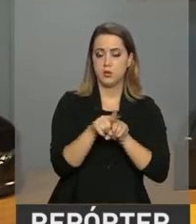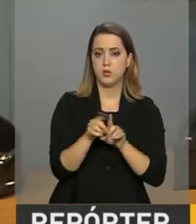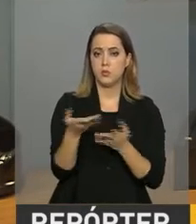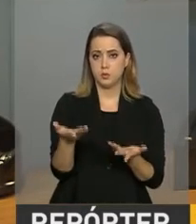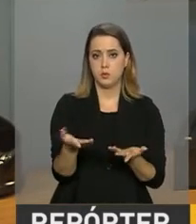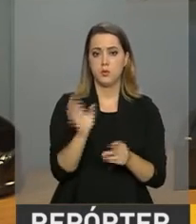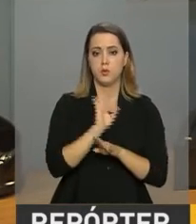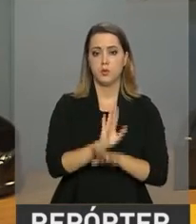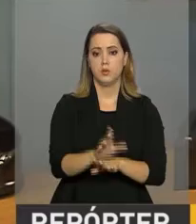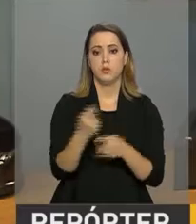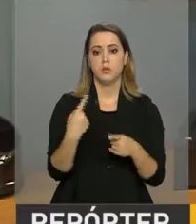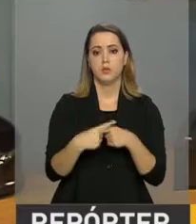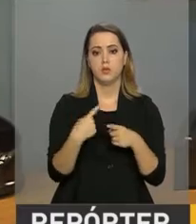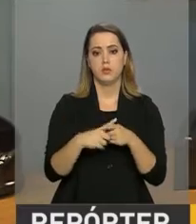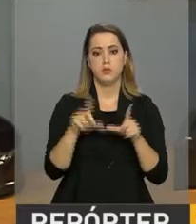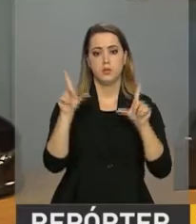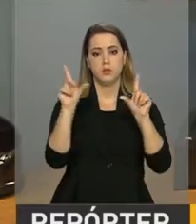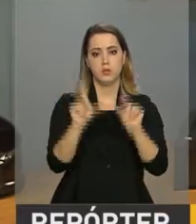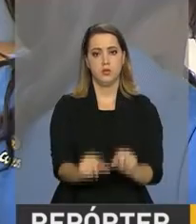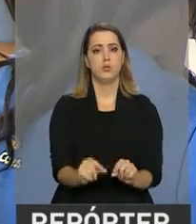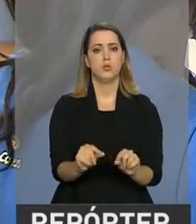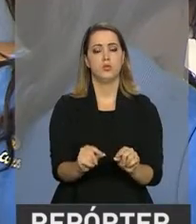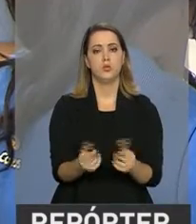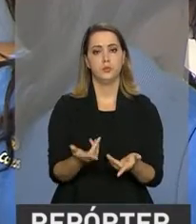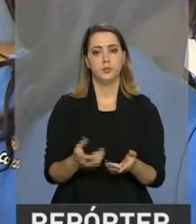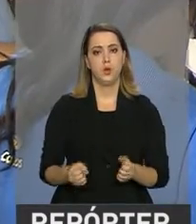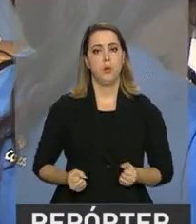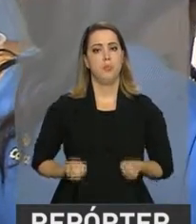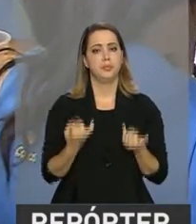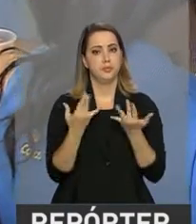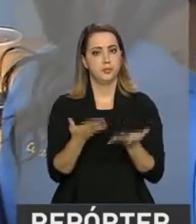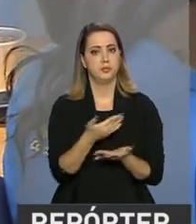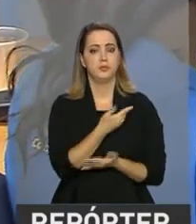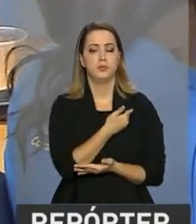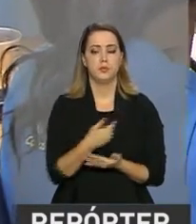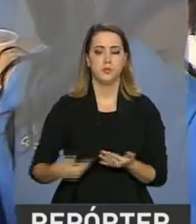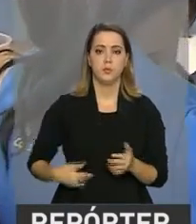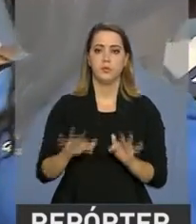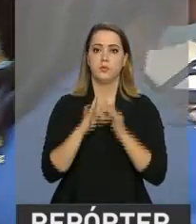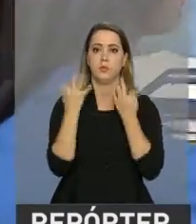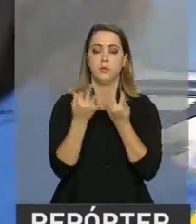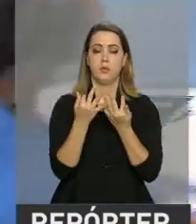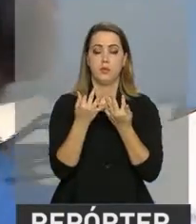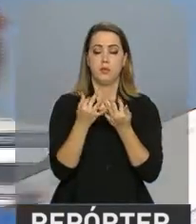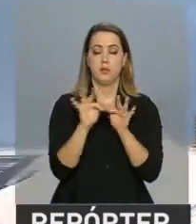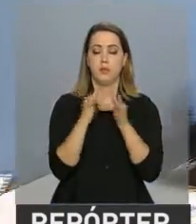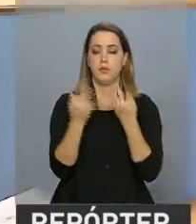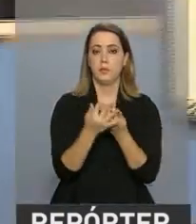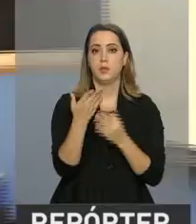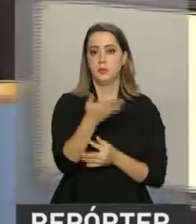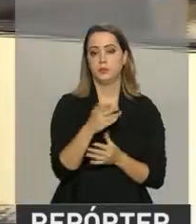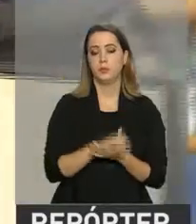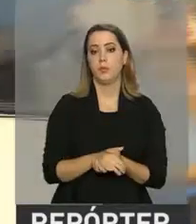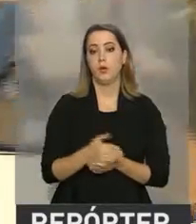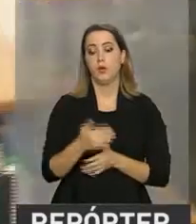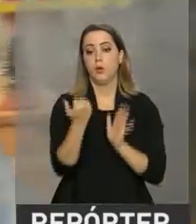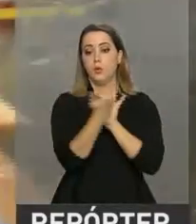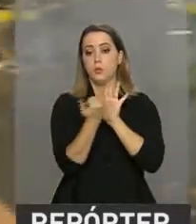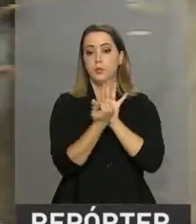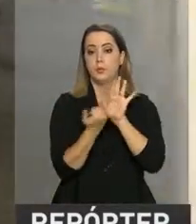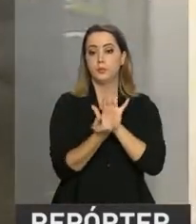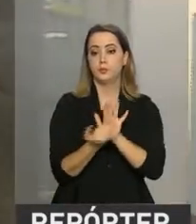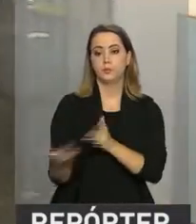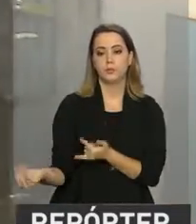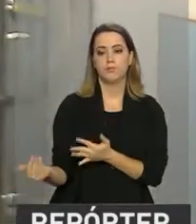salário mesmo imprimir para diminuir as despesas o programa jovem aprendiz é uma das políticas do governo federal para inserir os jovens